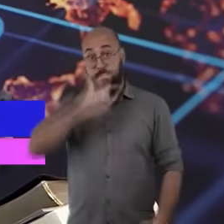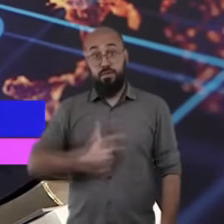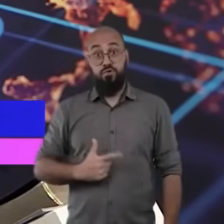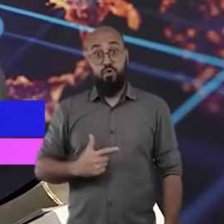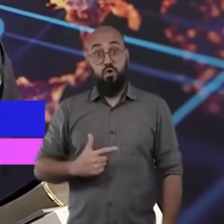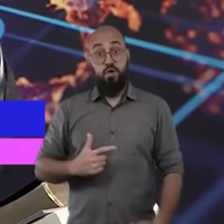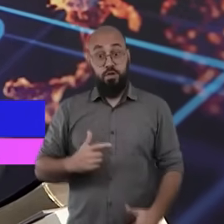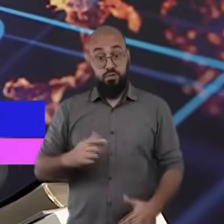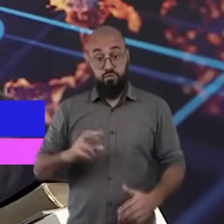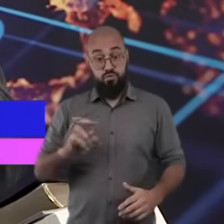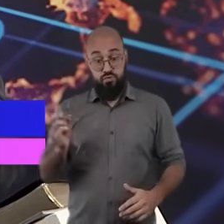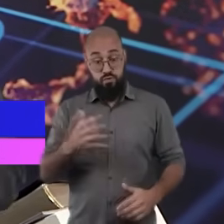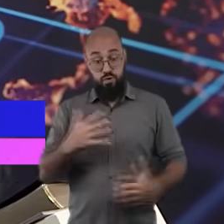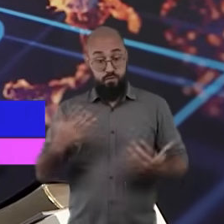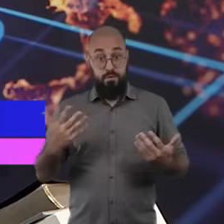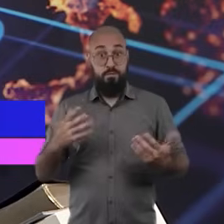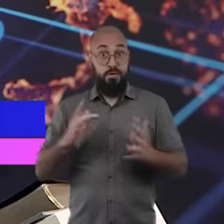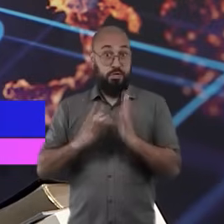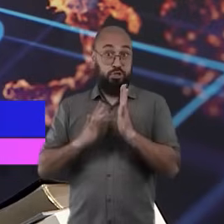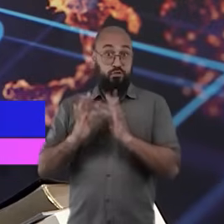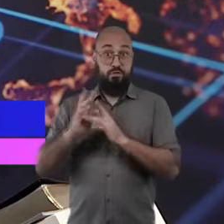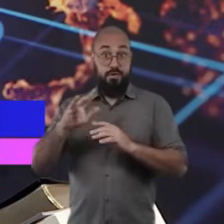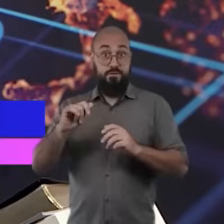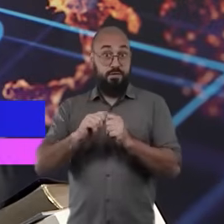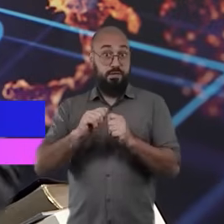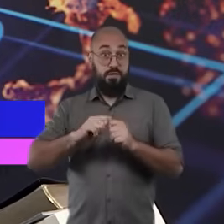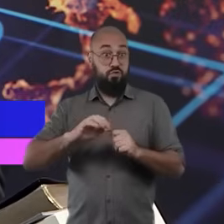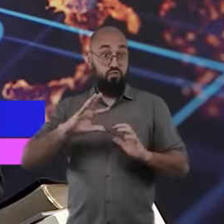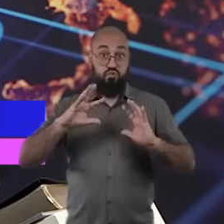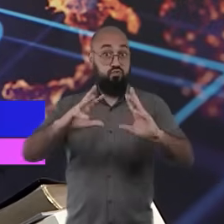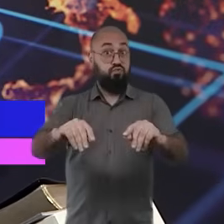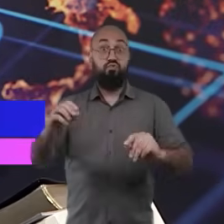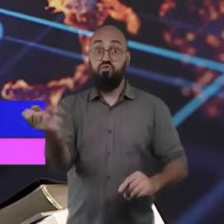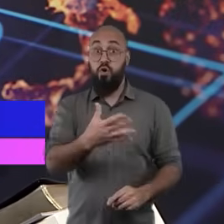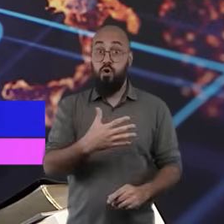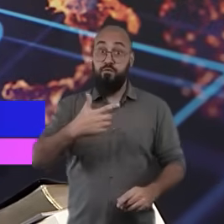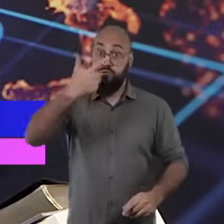criatura, porque Deus fará tudo novo de novo.